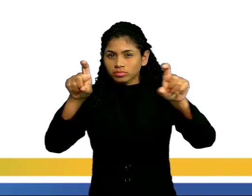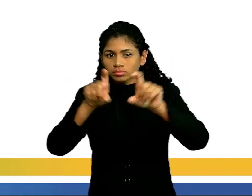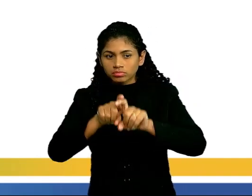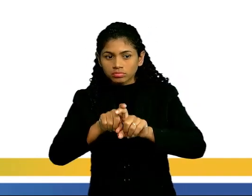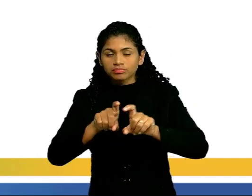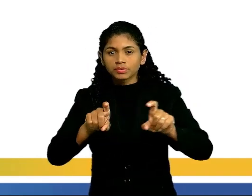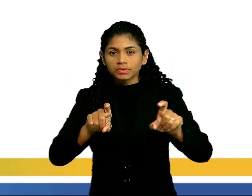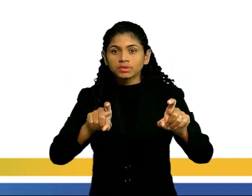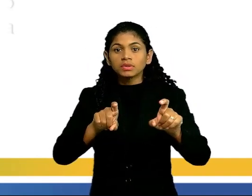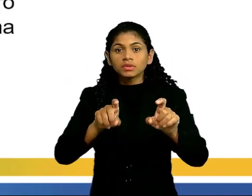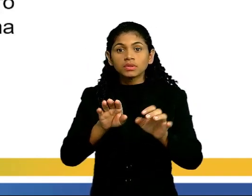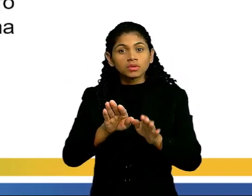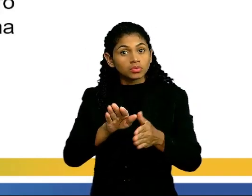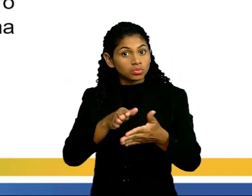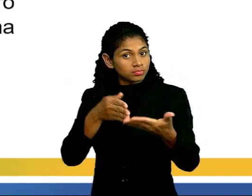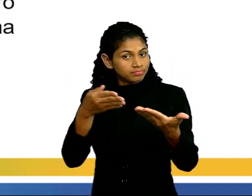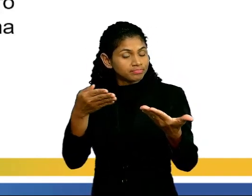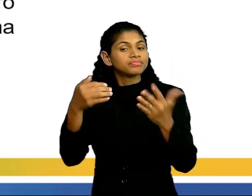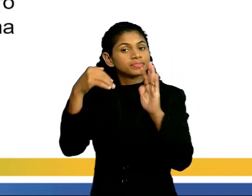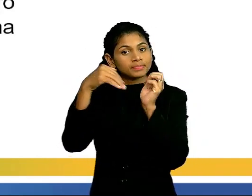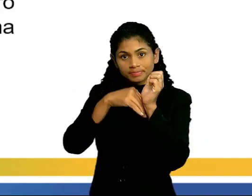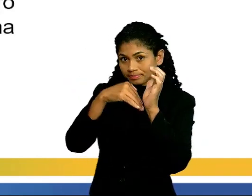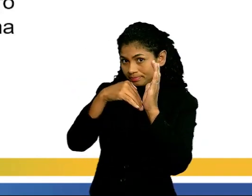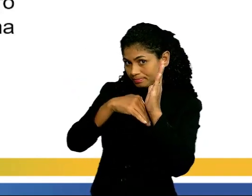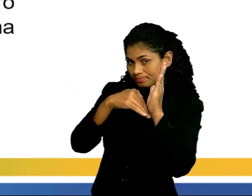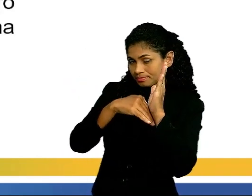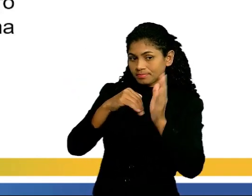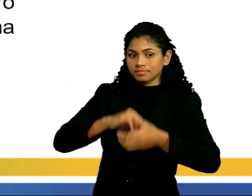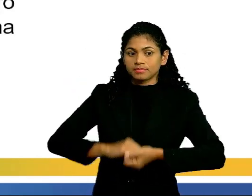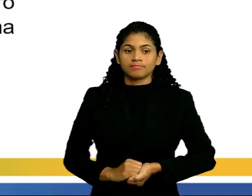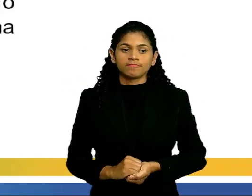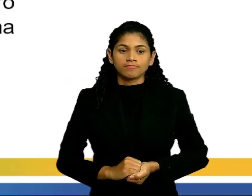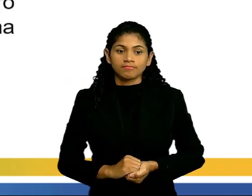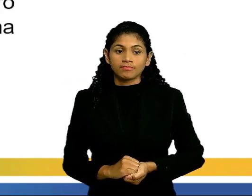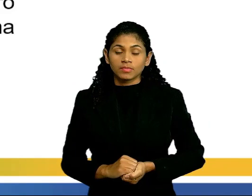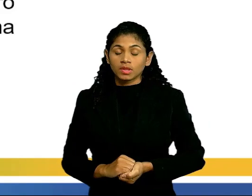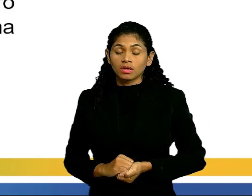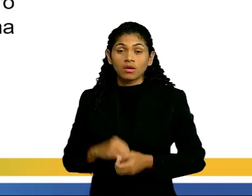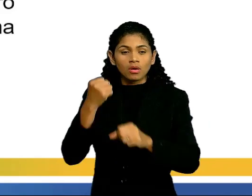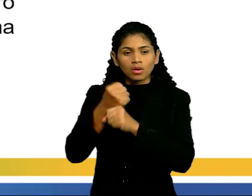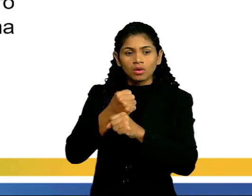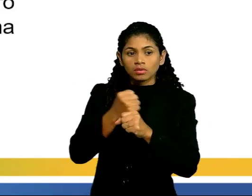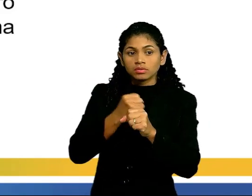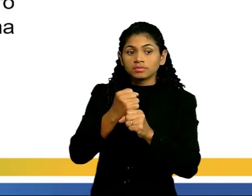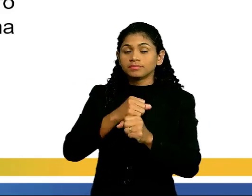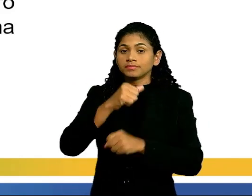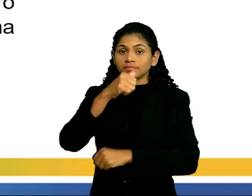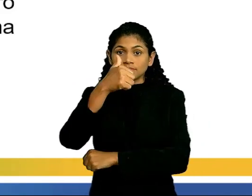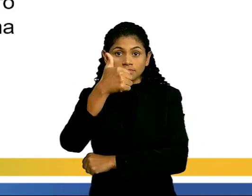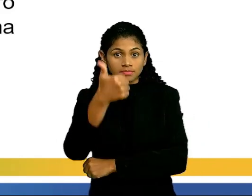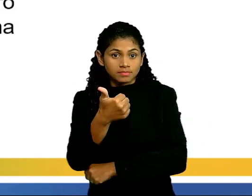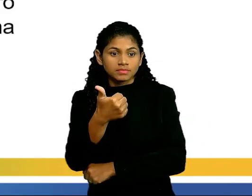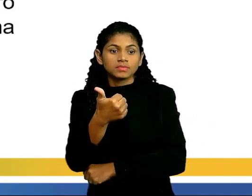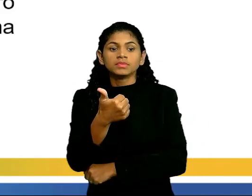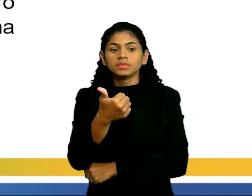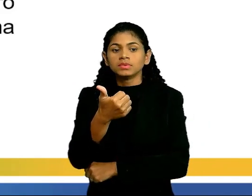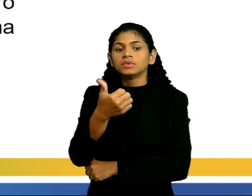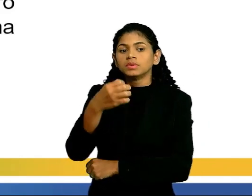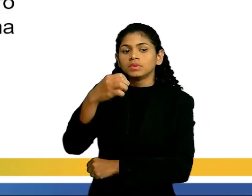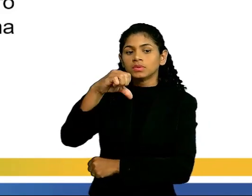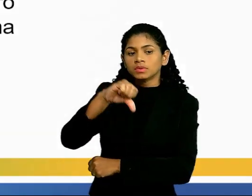intitulado aí Quarto de Despejo. Somente em 1960, que foi finalmente publicado o